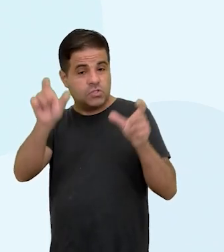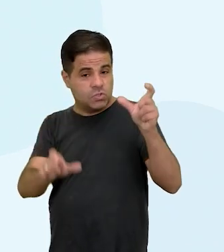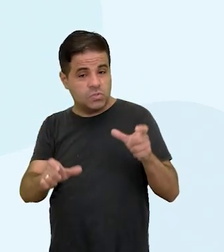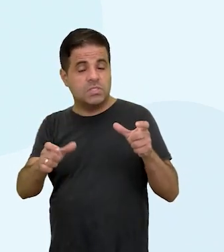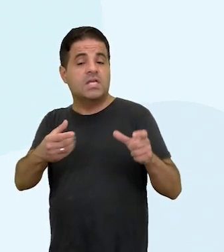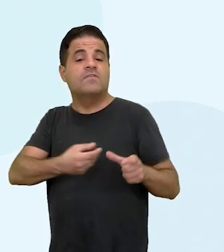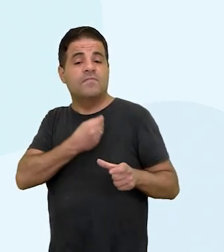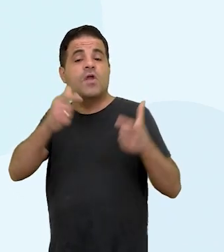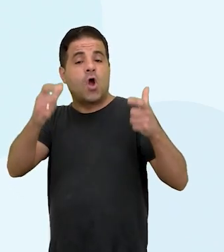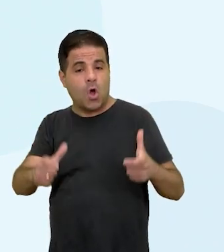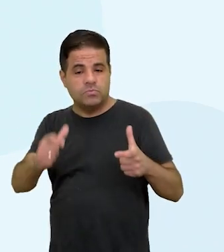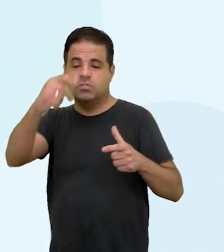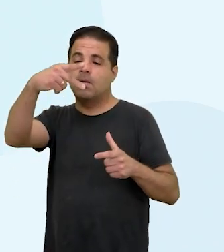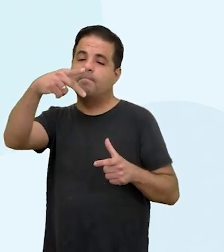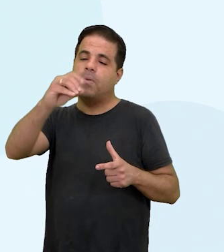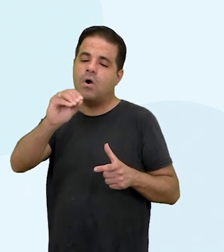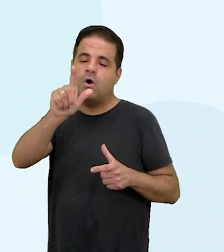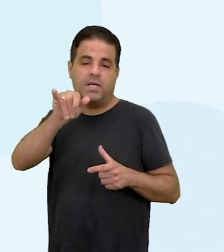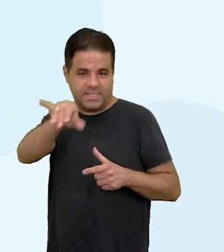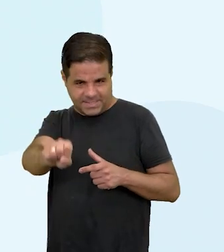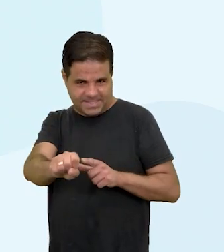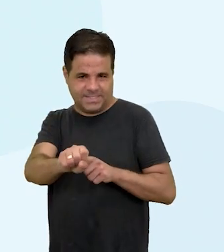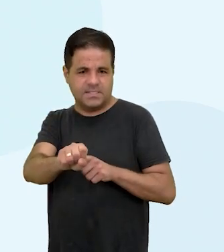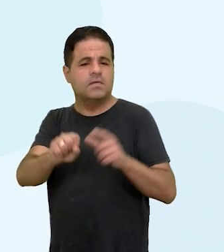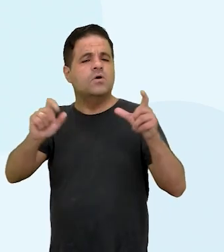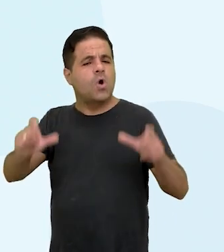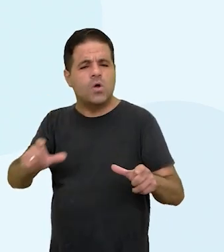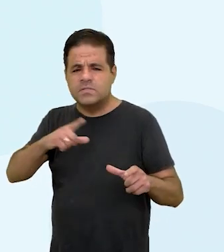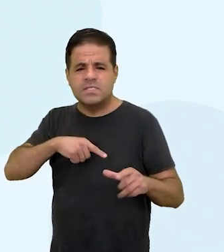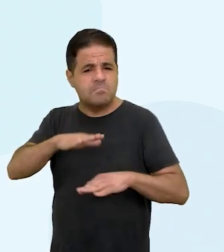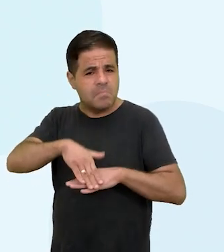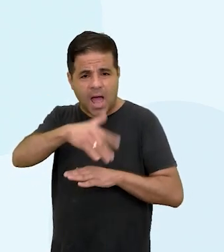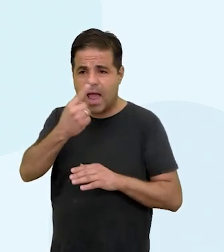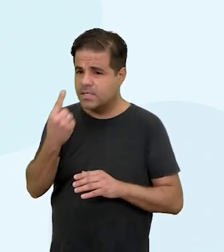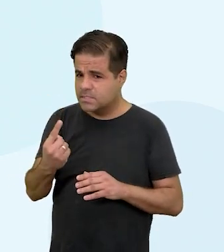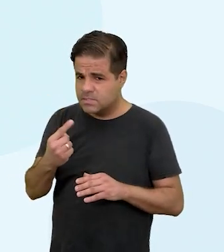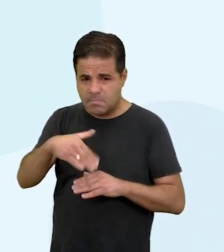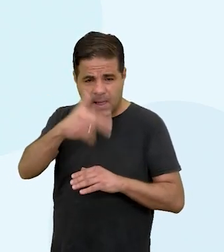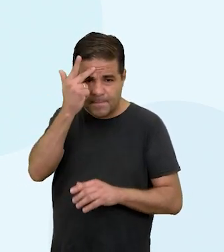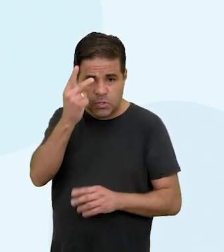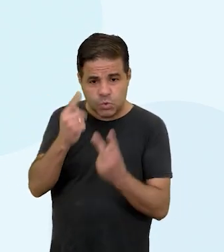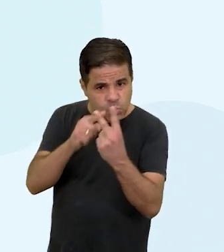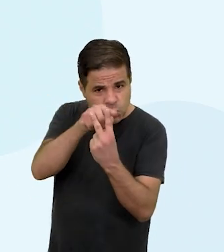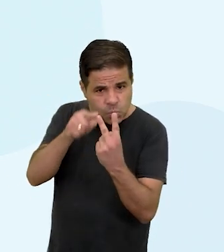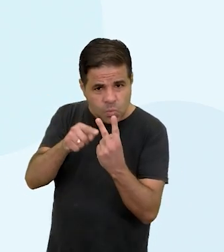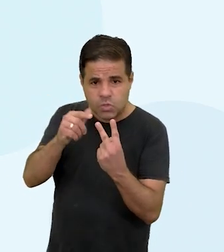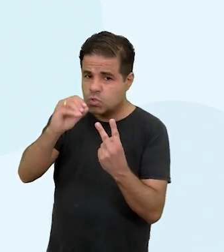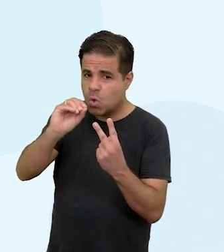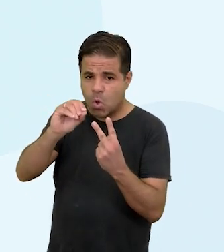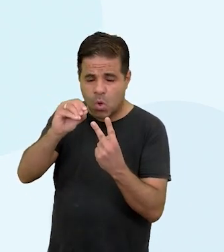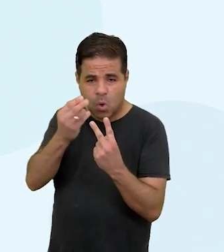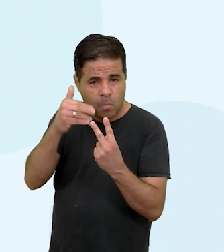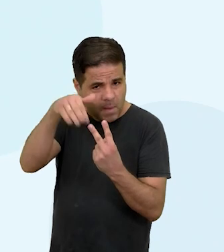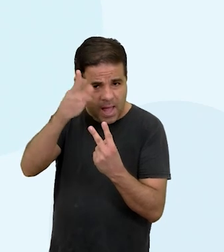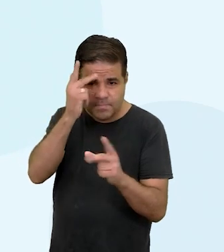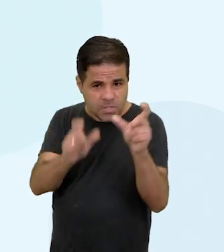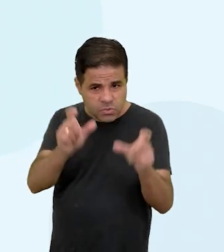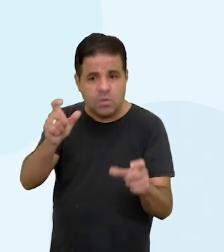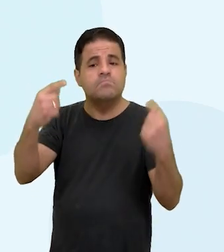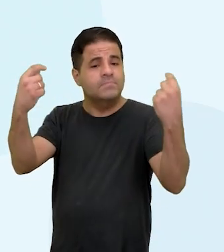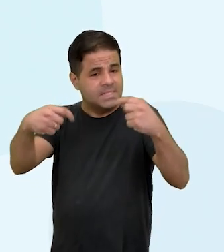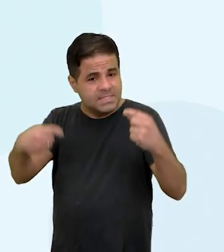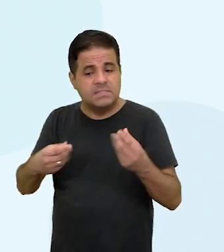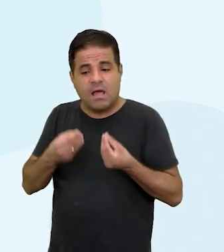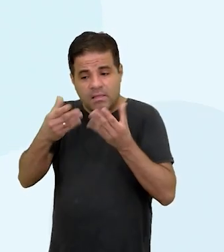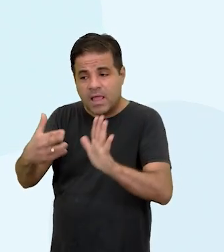nas polis. E aí, onde quer que você tenha mais de uma pessoa, tem duas pessoas ou mais, você vai precisar